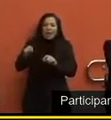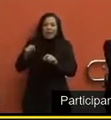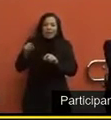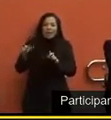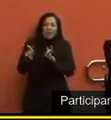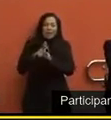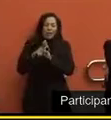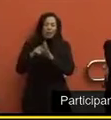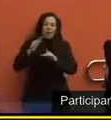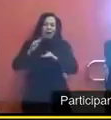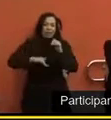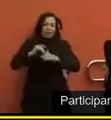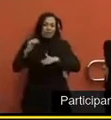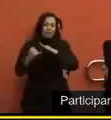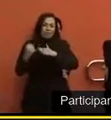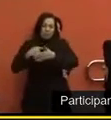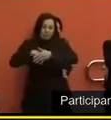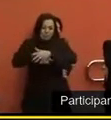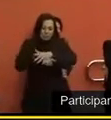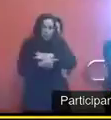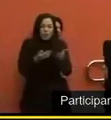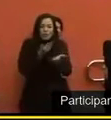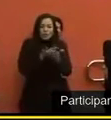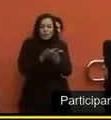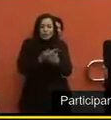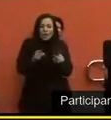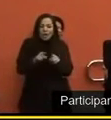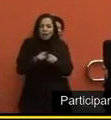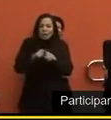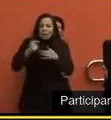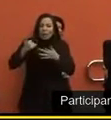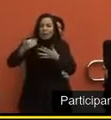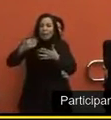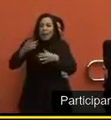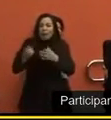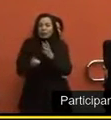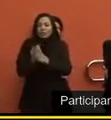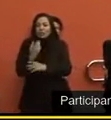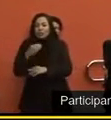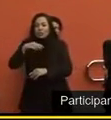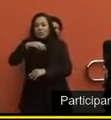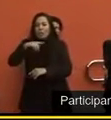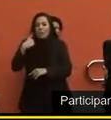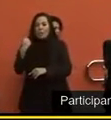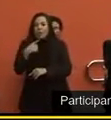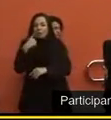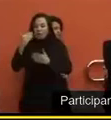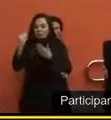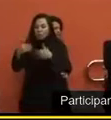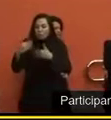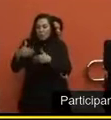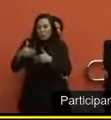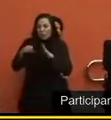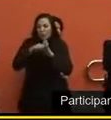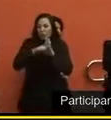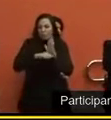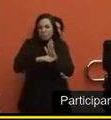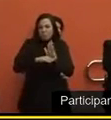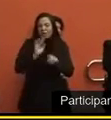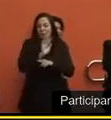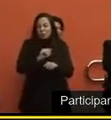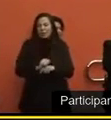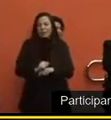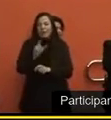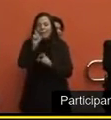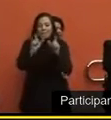instituição, ao se aprofundarem nos estudos e na brilhante produção acadêmica e funcional dos nossos examinadores. todas